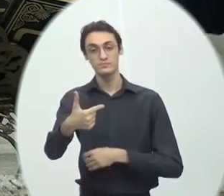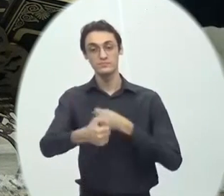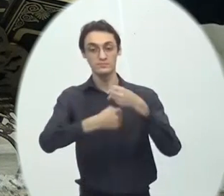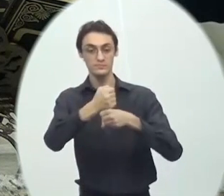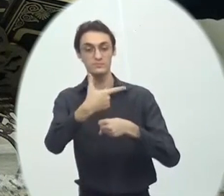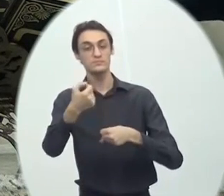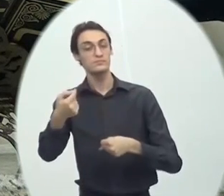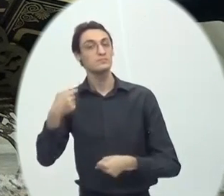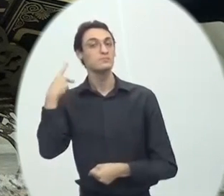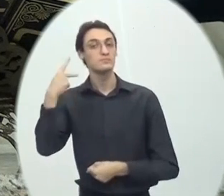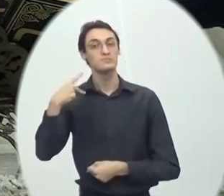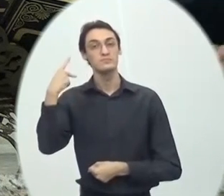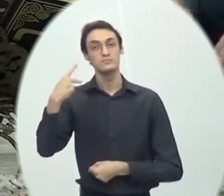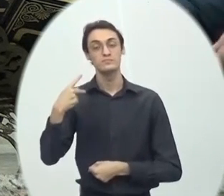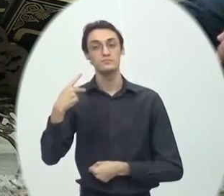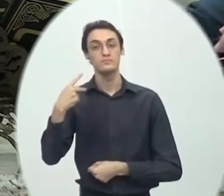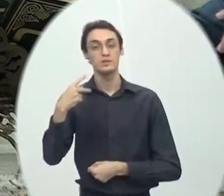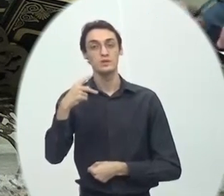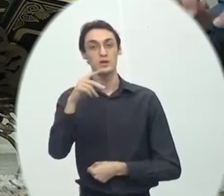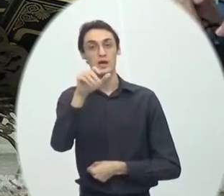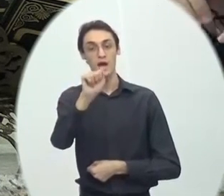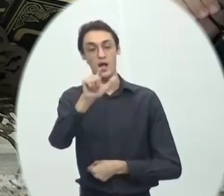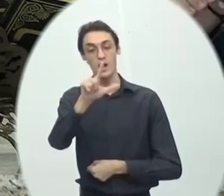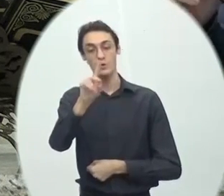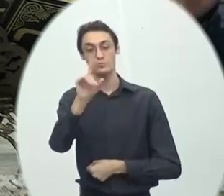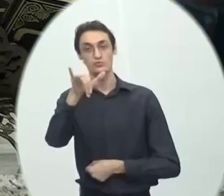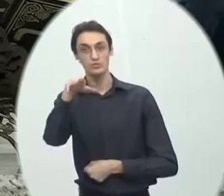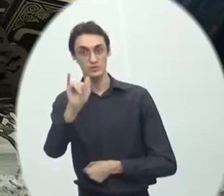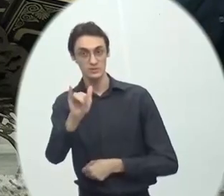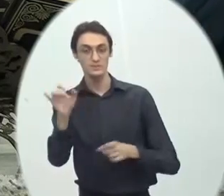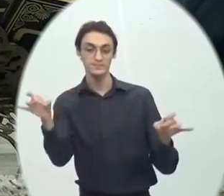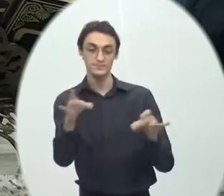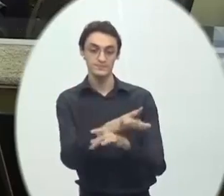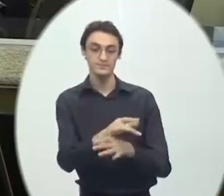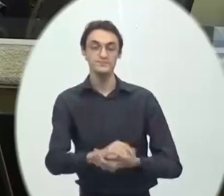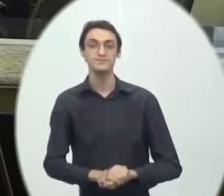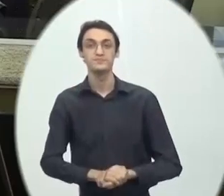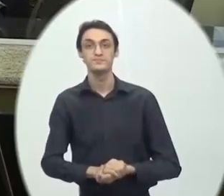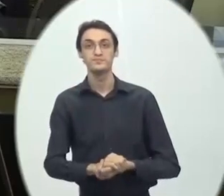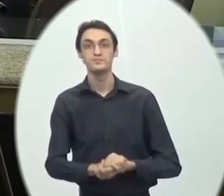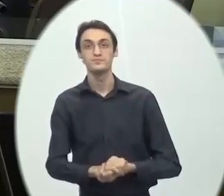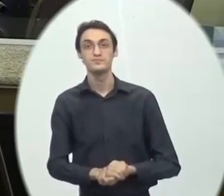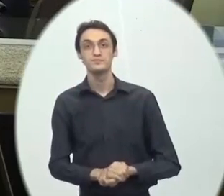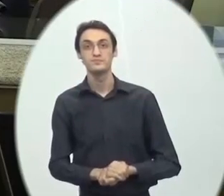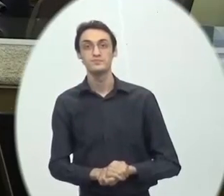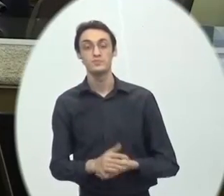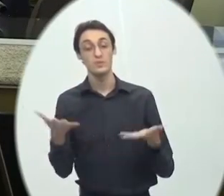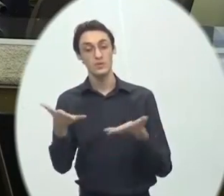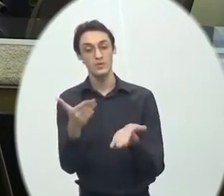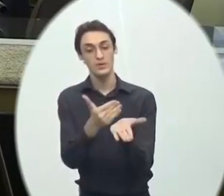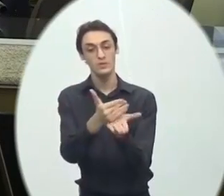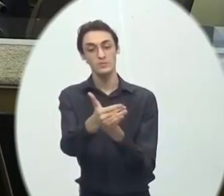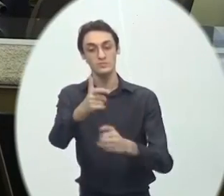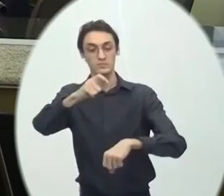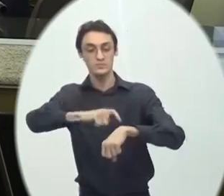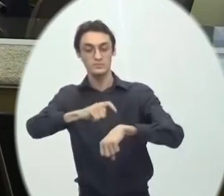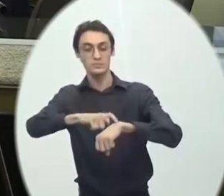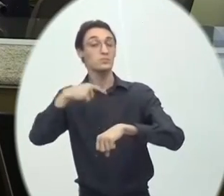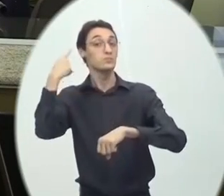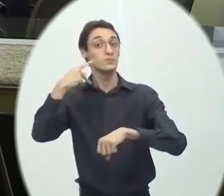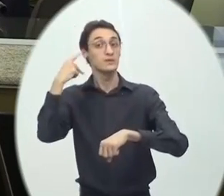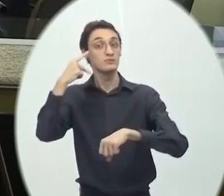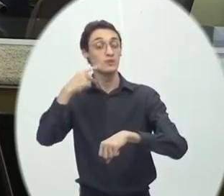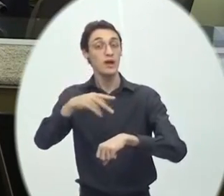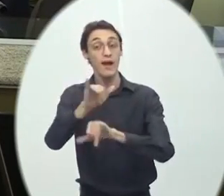529-532/2020, de autoria do vereador Aldinei Potelec. Serei ex-presidente. Terminado o expediente, passamos para o horário político.